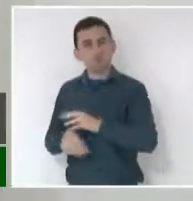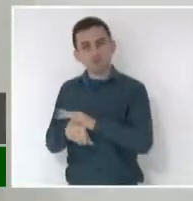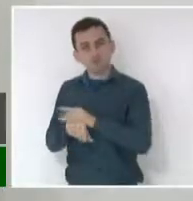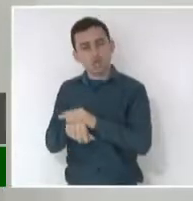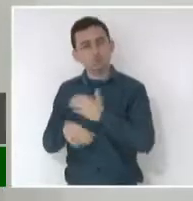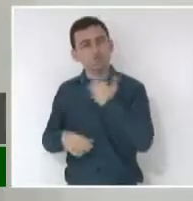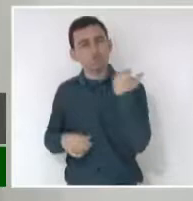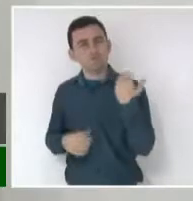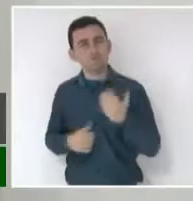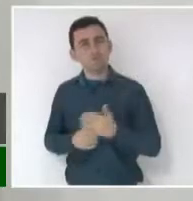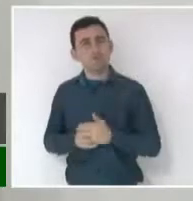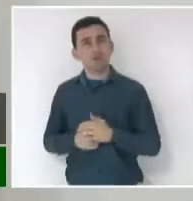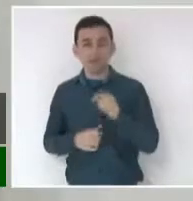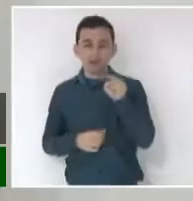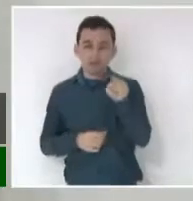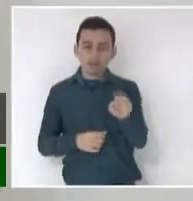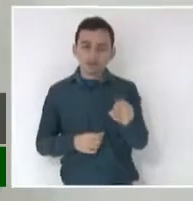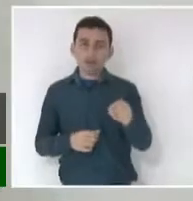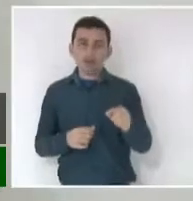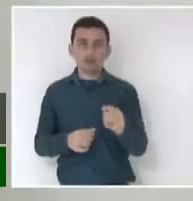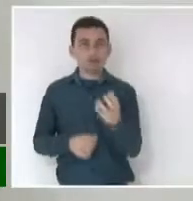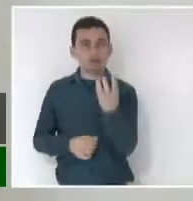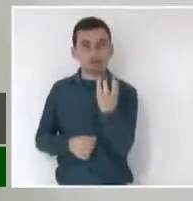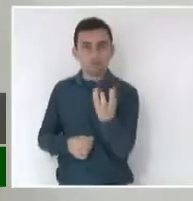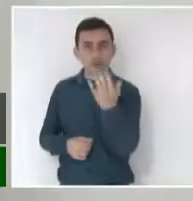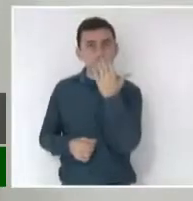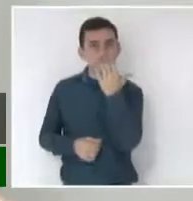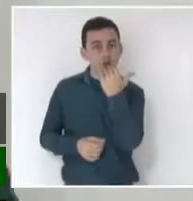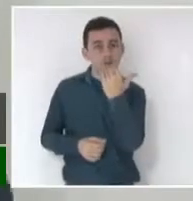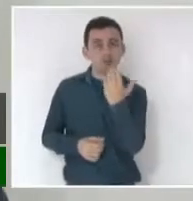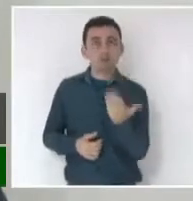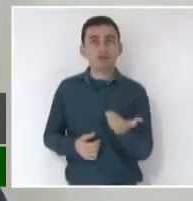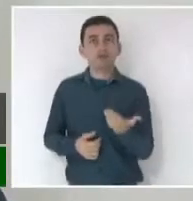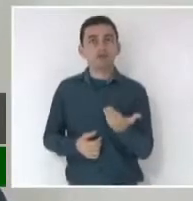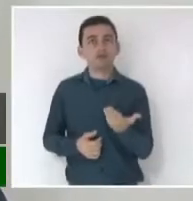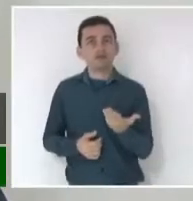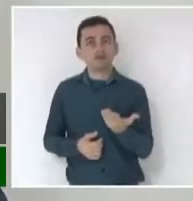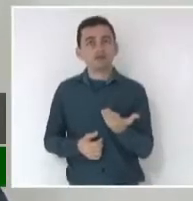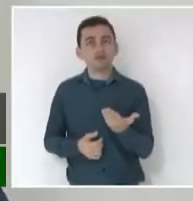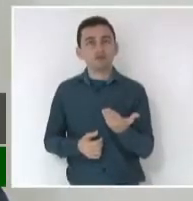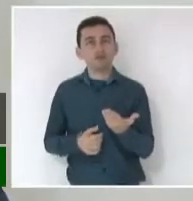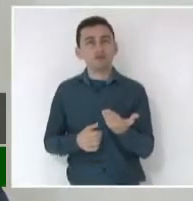Passa pelo alimento que nós consumimos, que nos alimentamos.